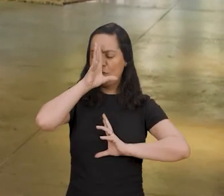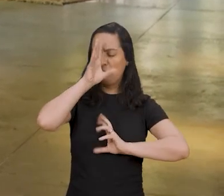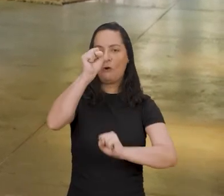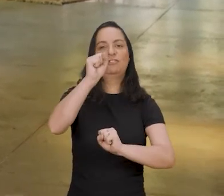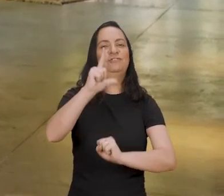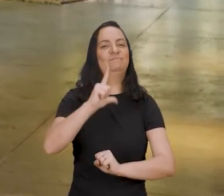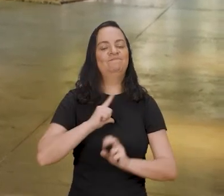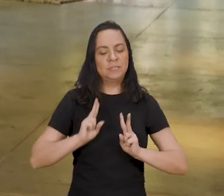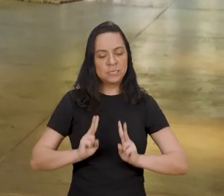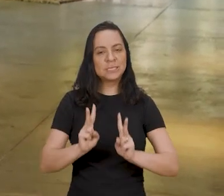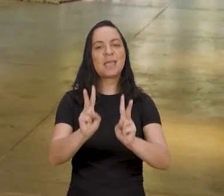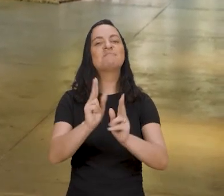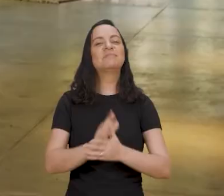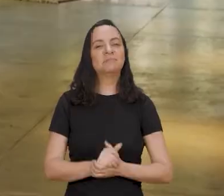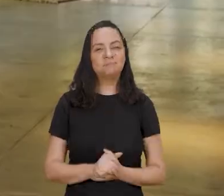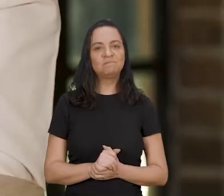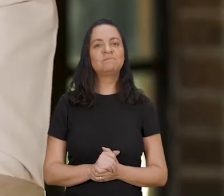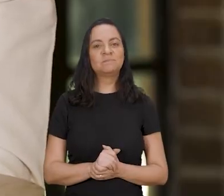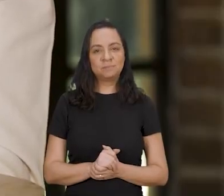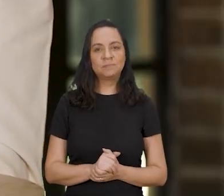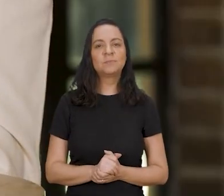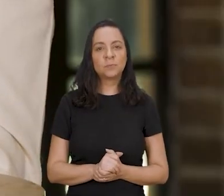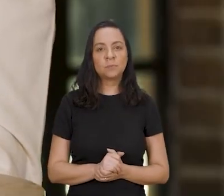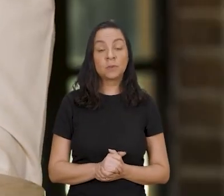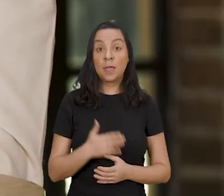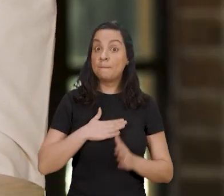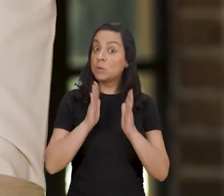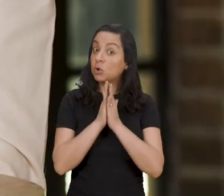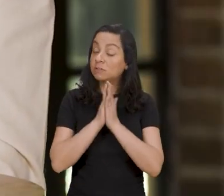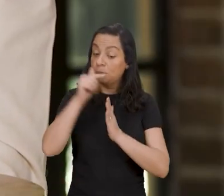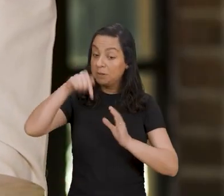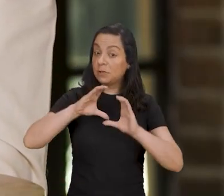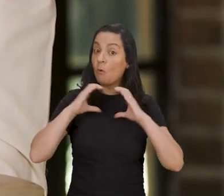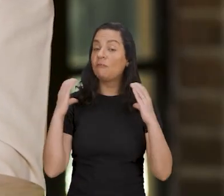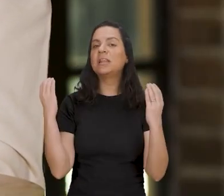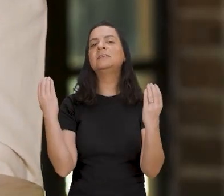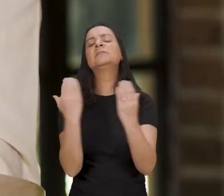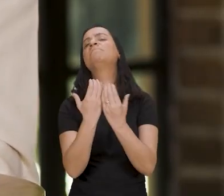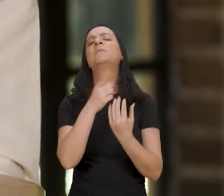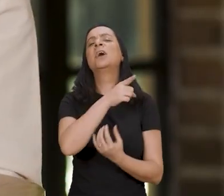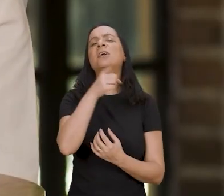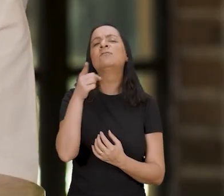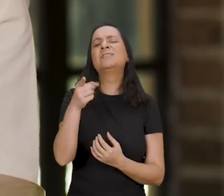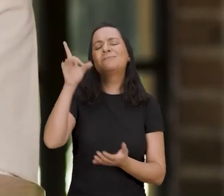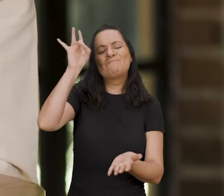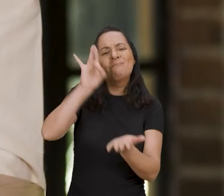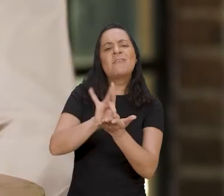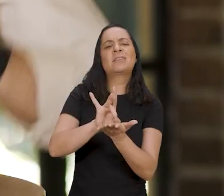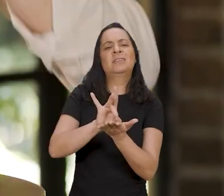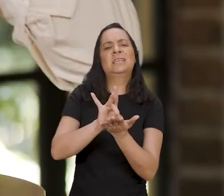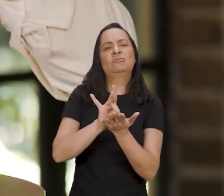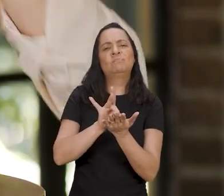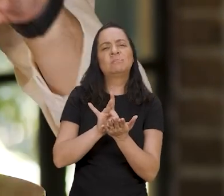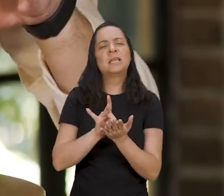andarão e não se cansarão. Minha oração para essa conferência é que vocês, de fato, sabe,